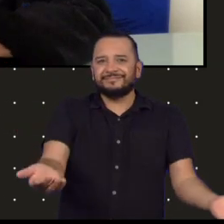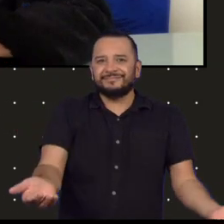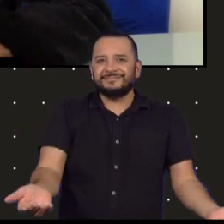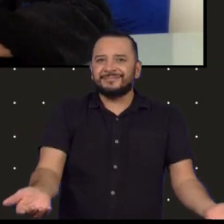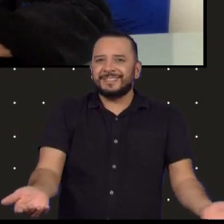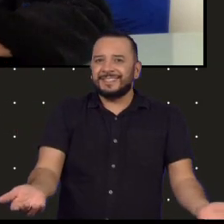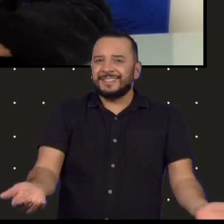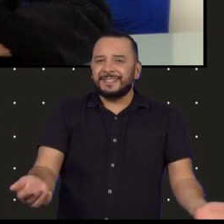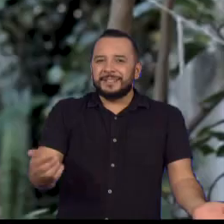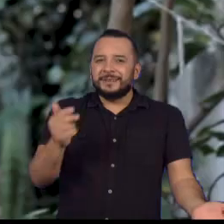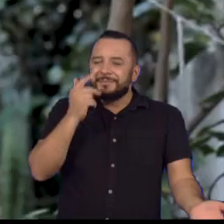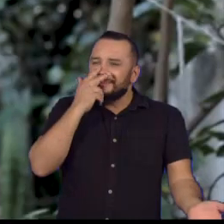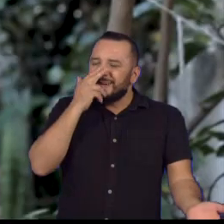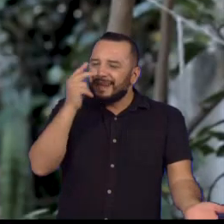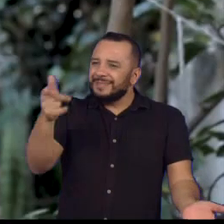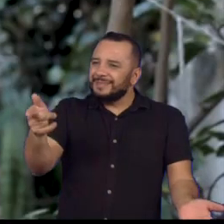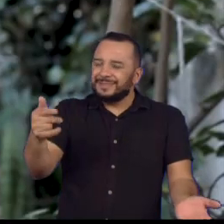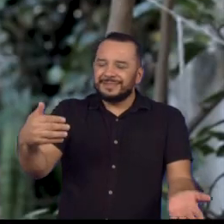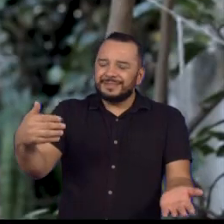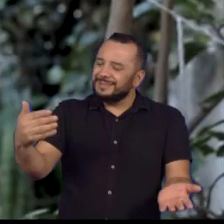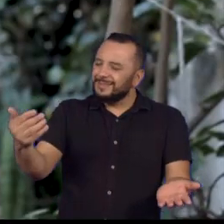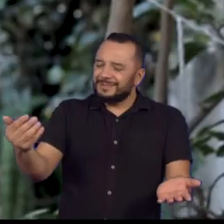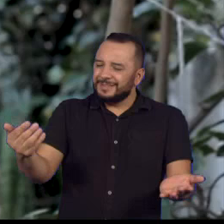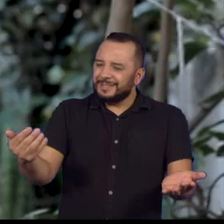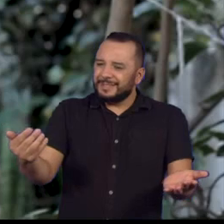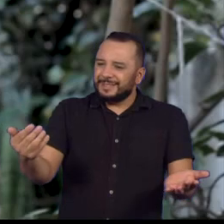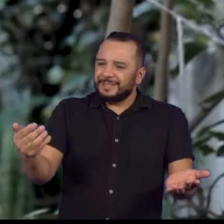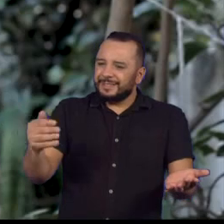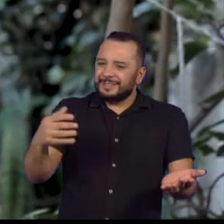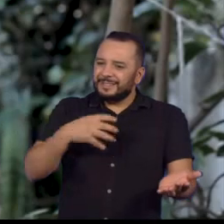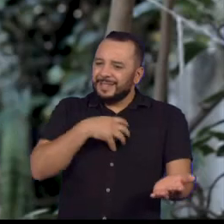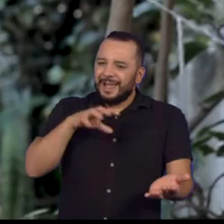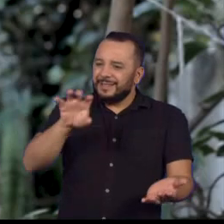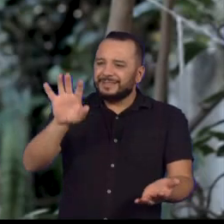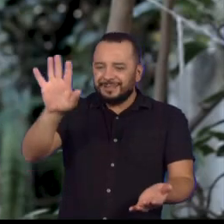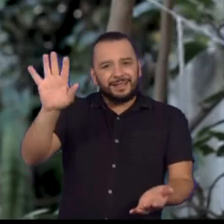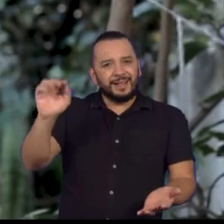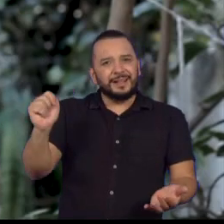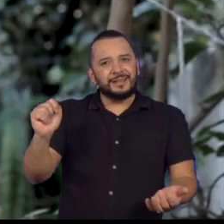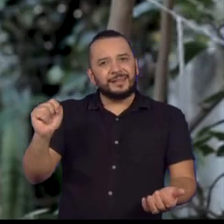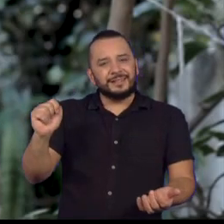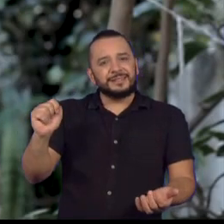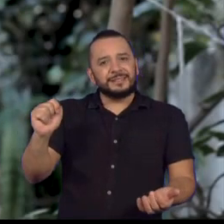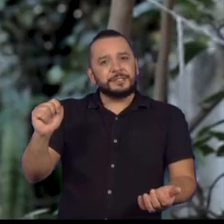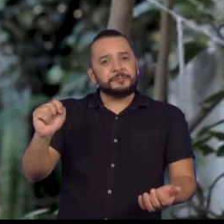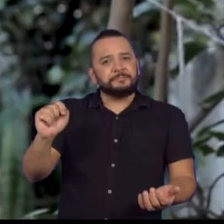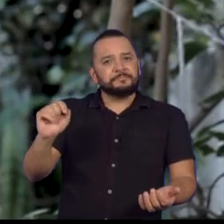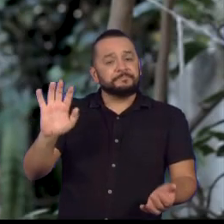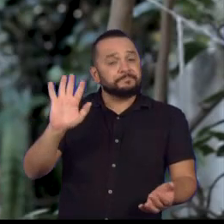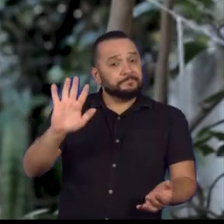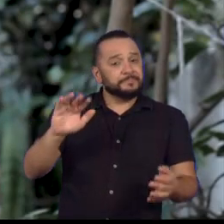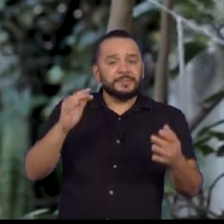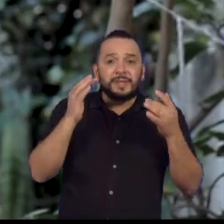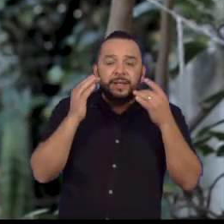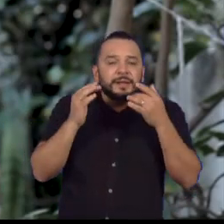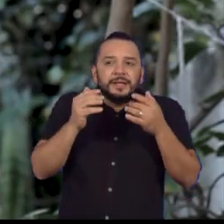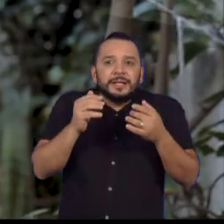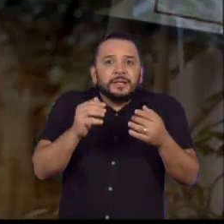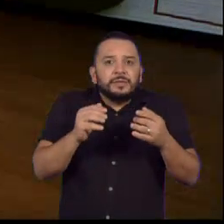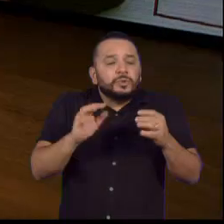se desenrola. O que há de essencial na cena, no espetáculo, surge com